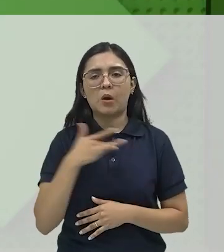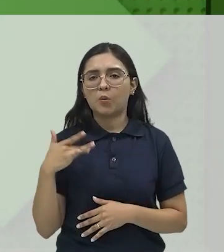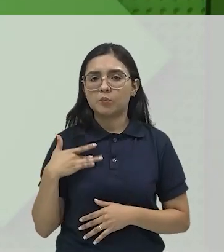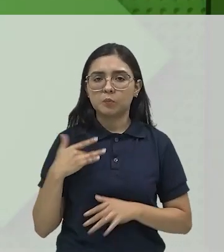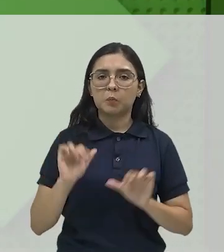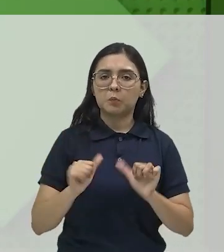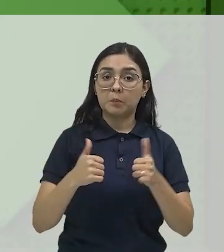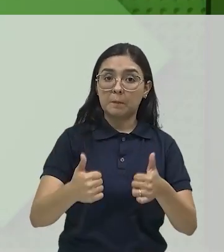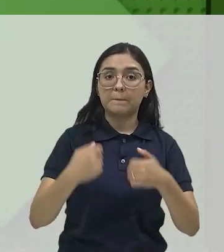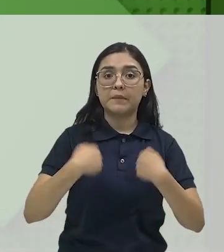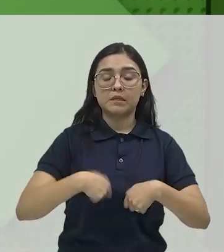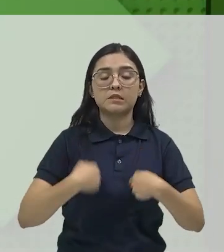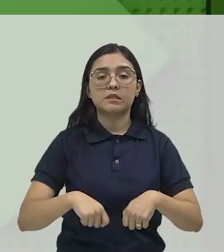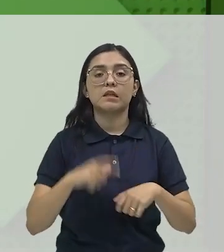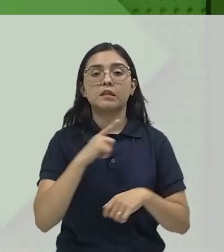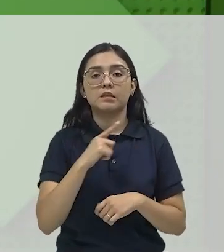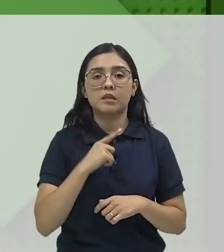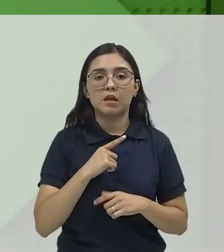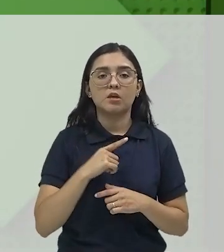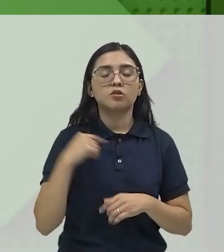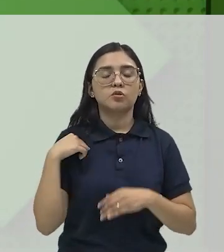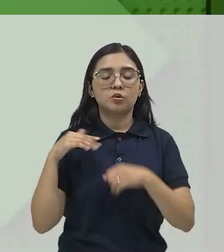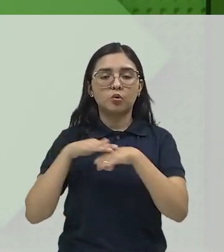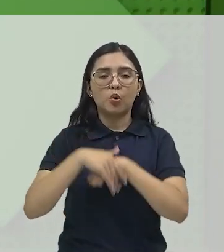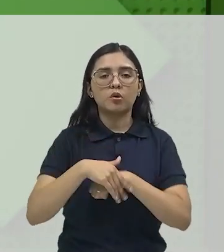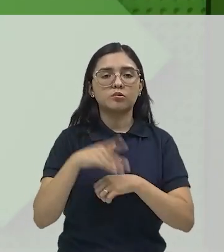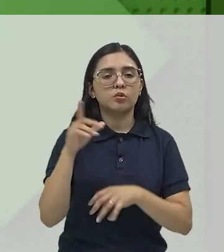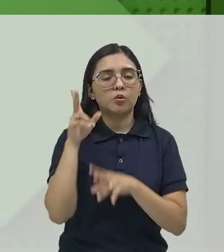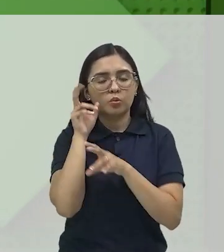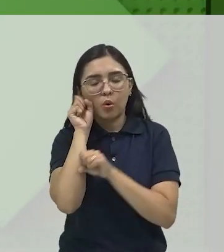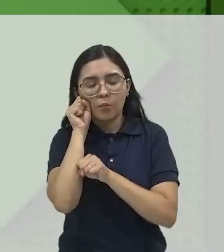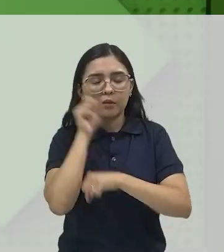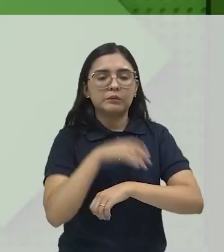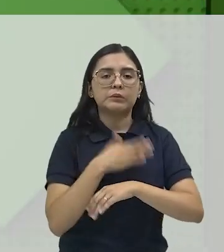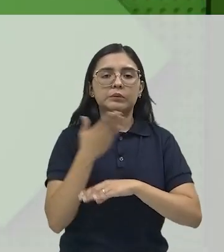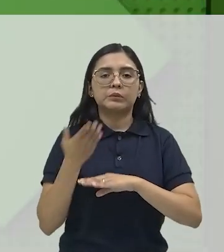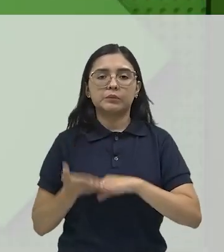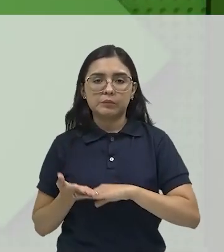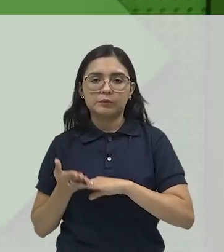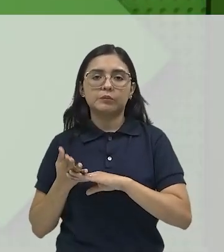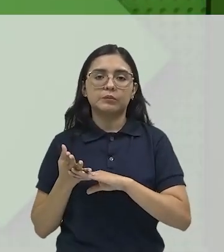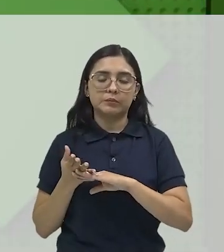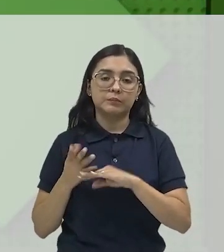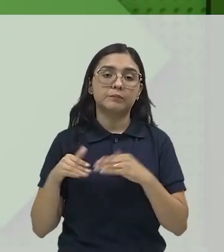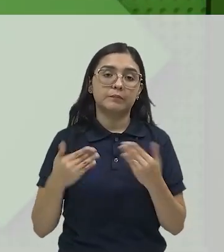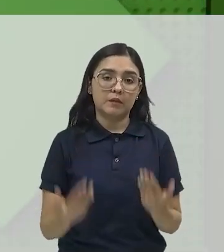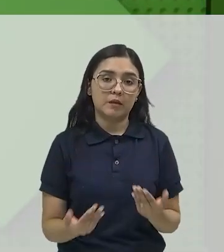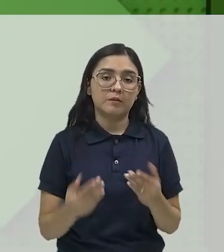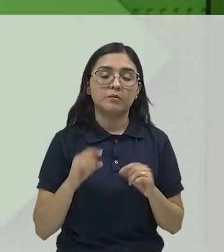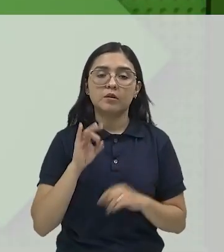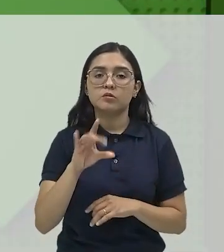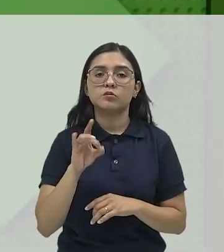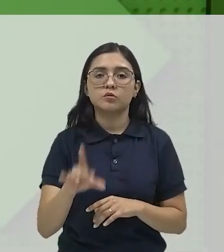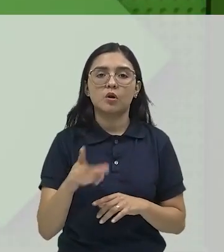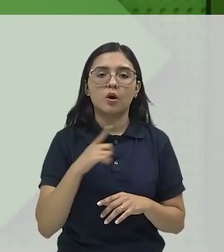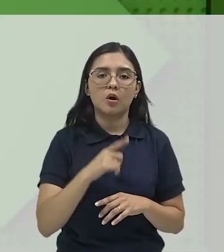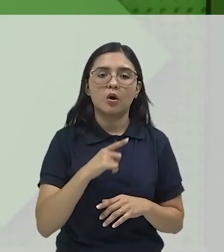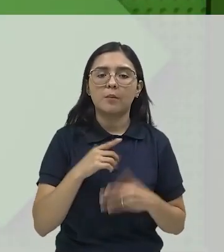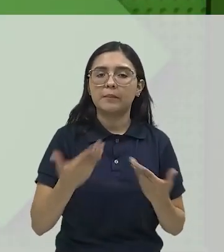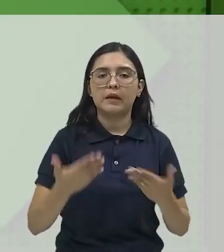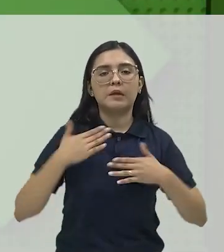saudáveis, a gente precisa ter uma boa noite de sono. Então, uma boa noite de sono não é apenas para te